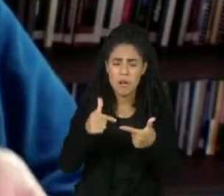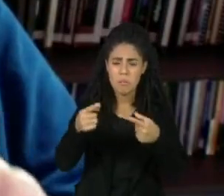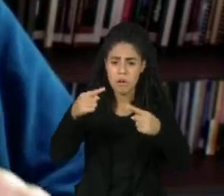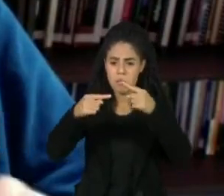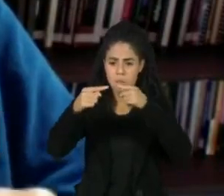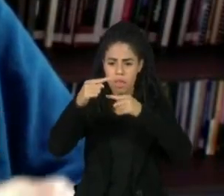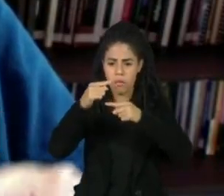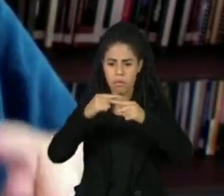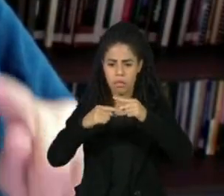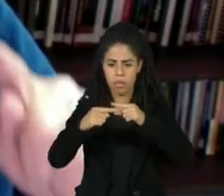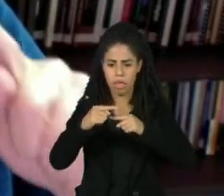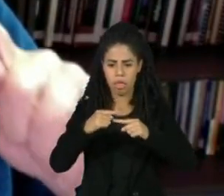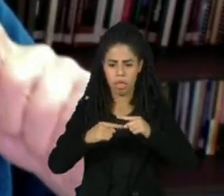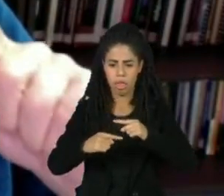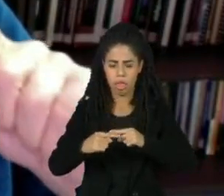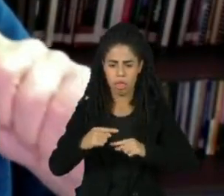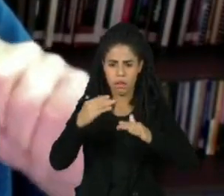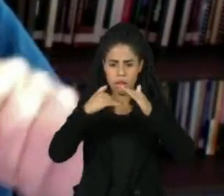voltamos, né,